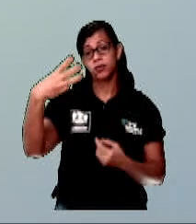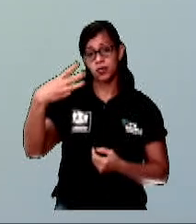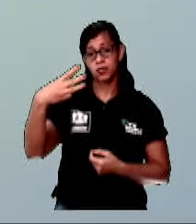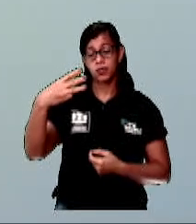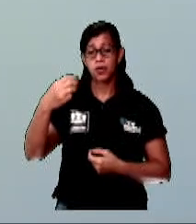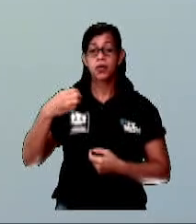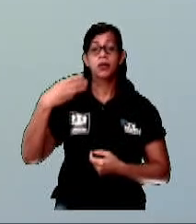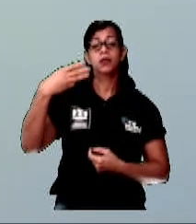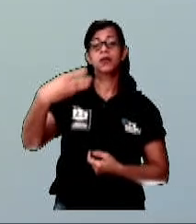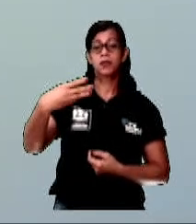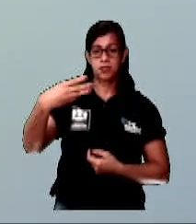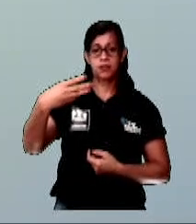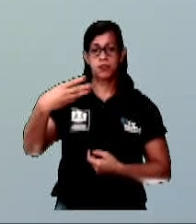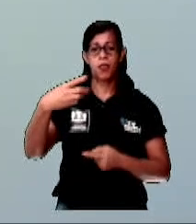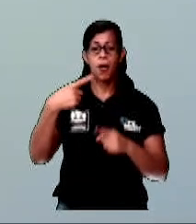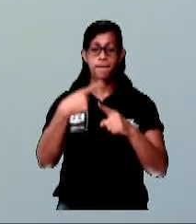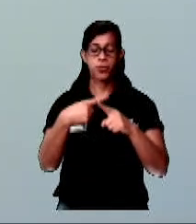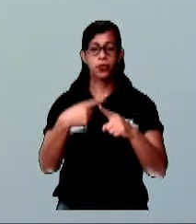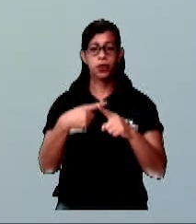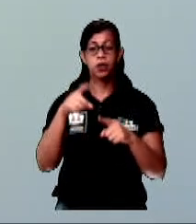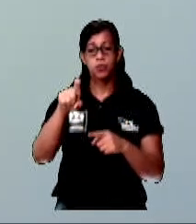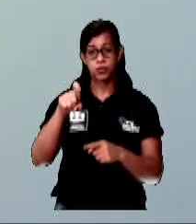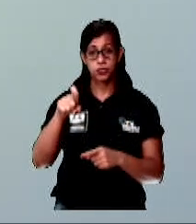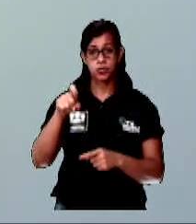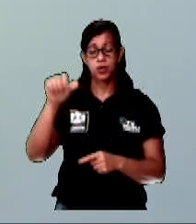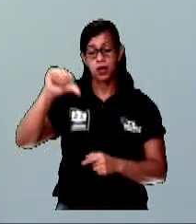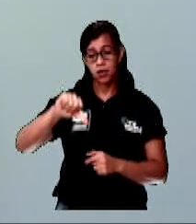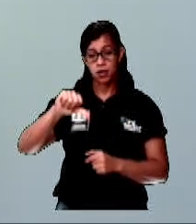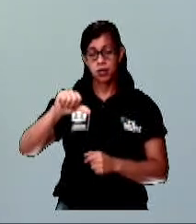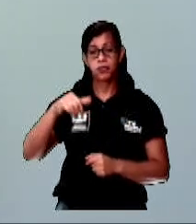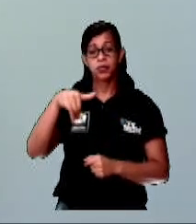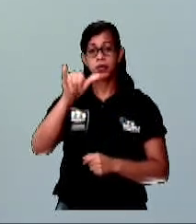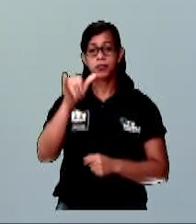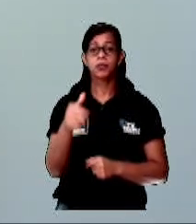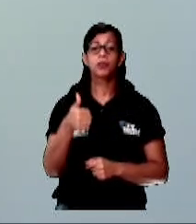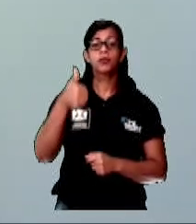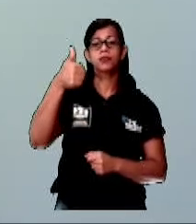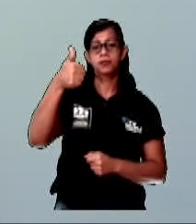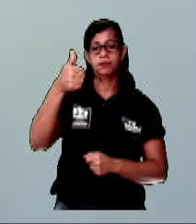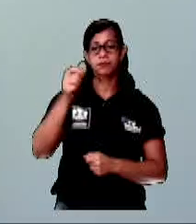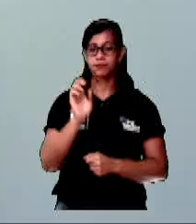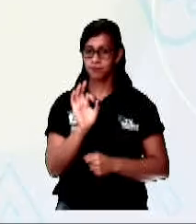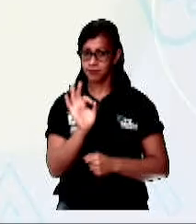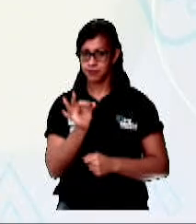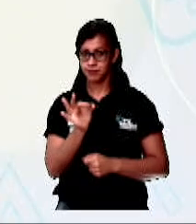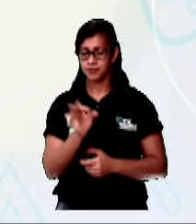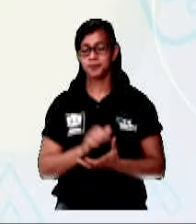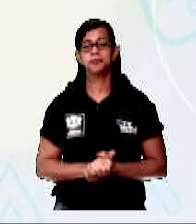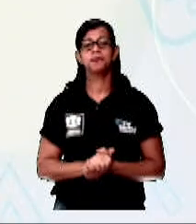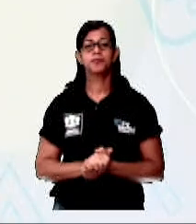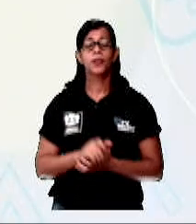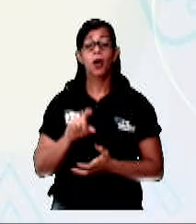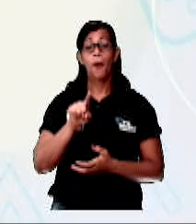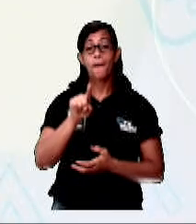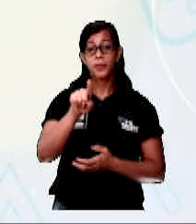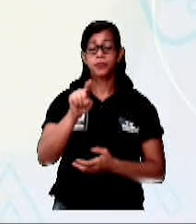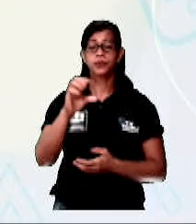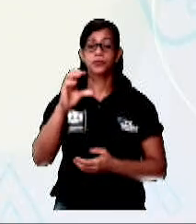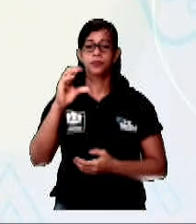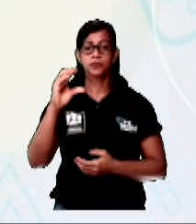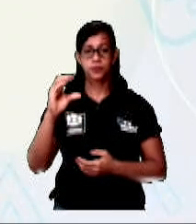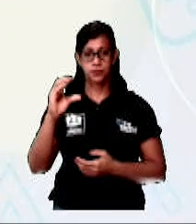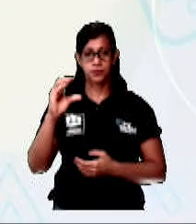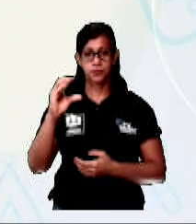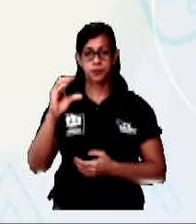x está negativo e o y está positivo, certo? Próximo ponto é o ponto C, que propositalmente